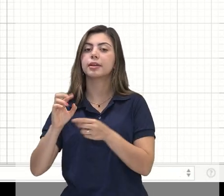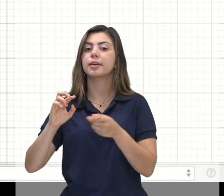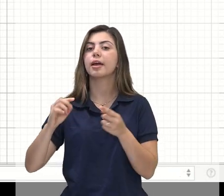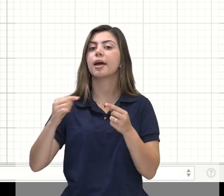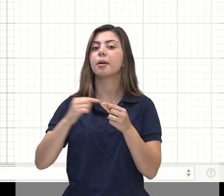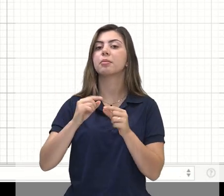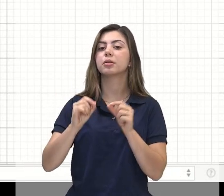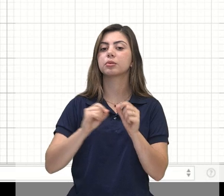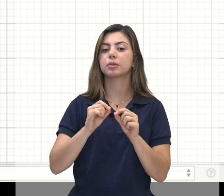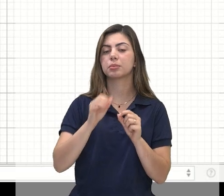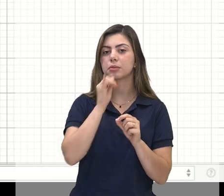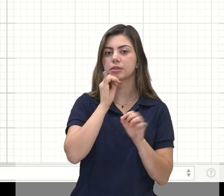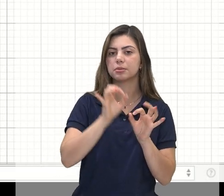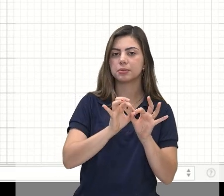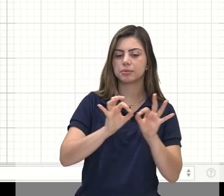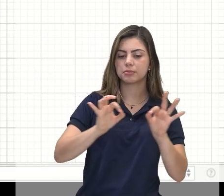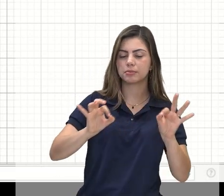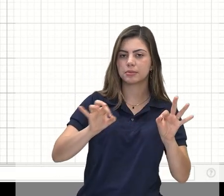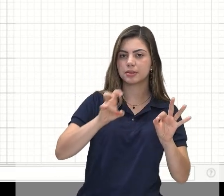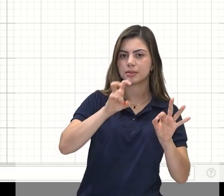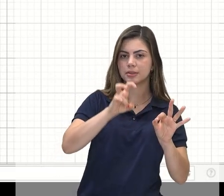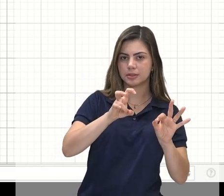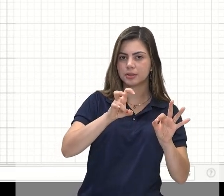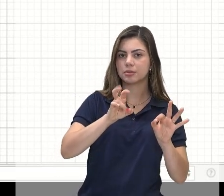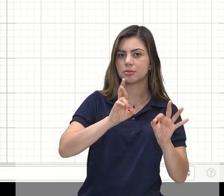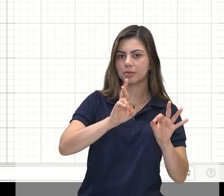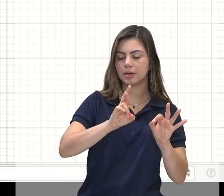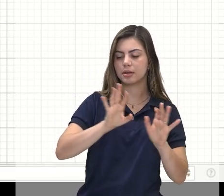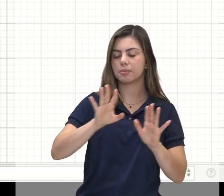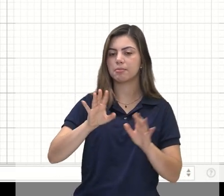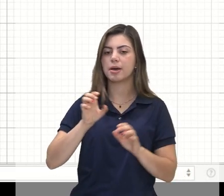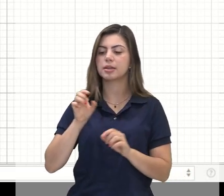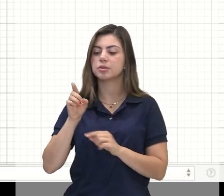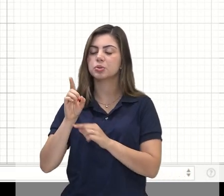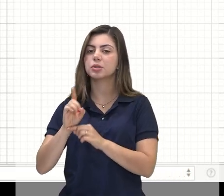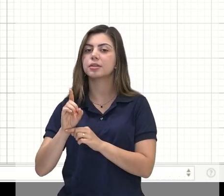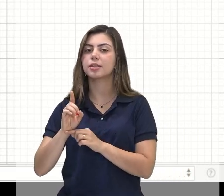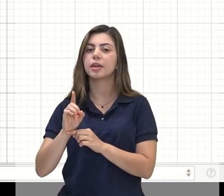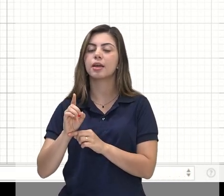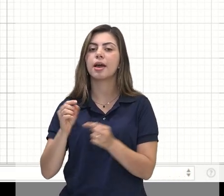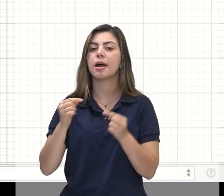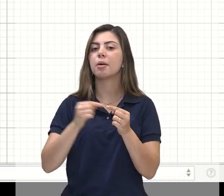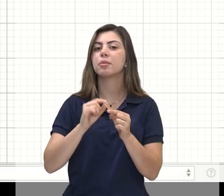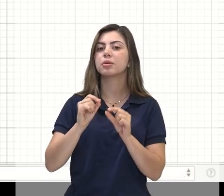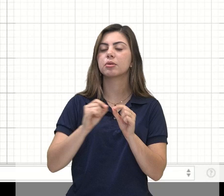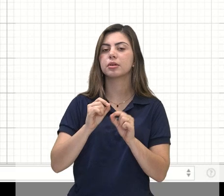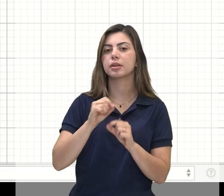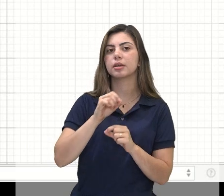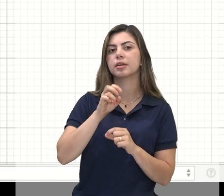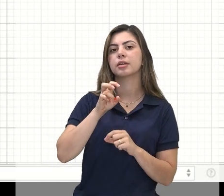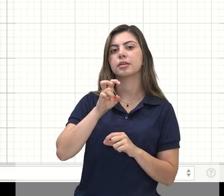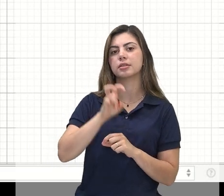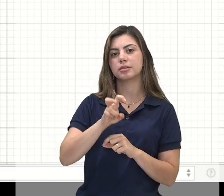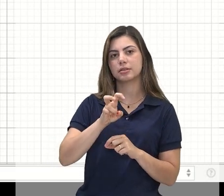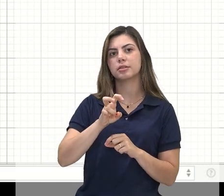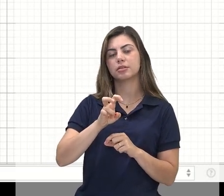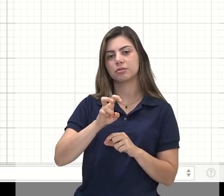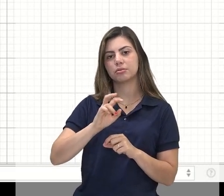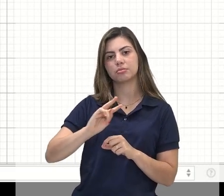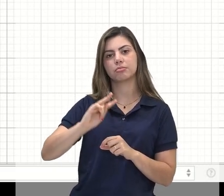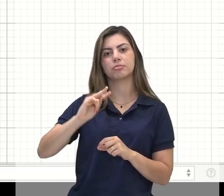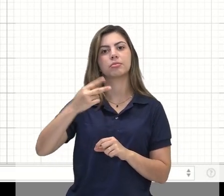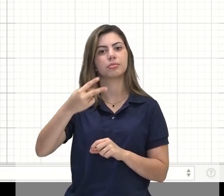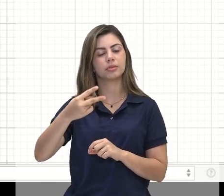segmento aqui G, que foi denominado aqui, né? Se nós formos pegar aqui e aferir aqui a distância, a distância